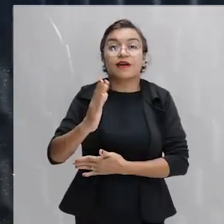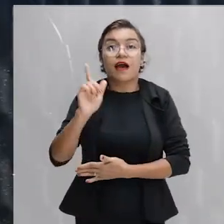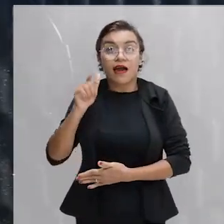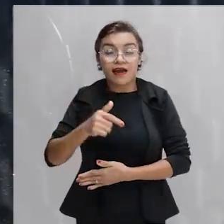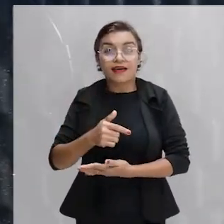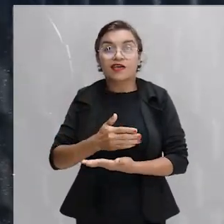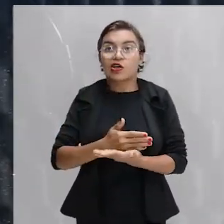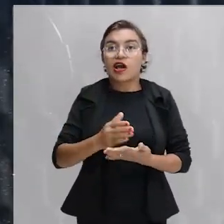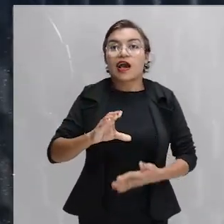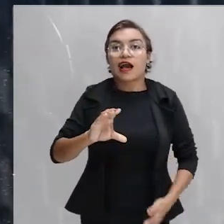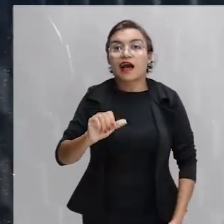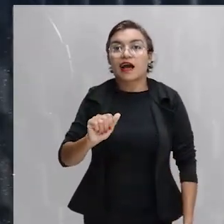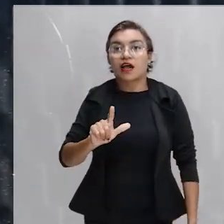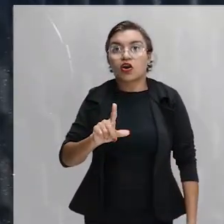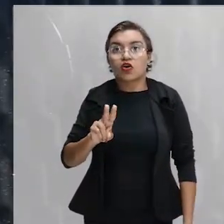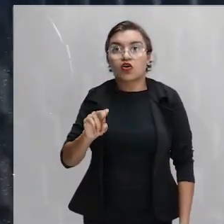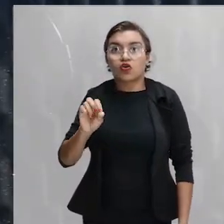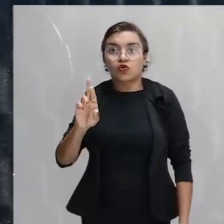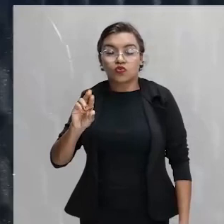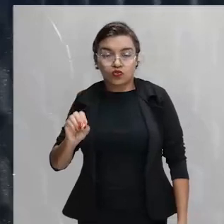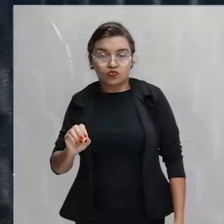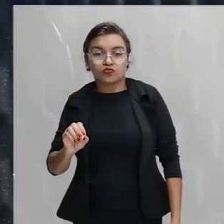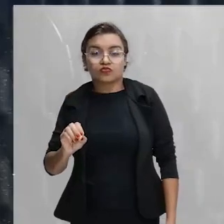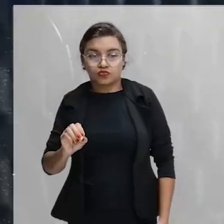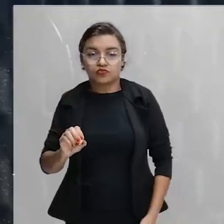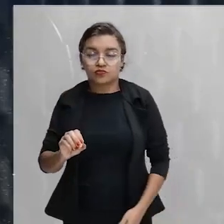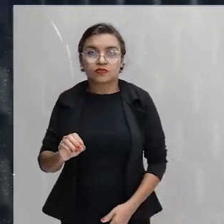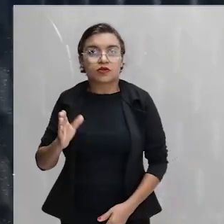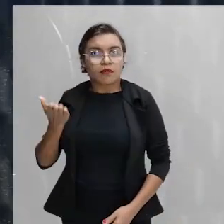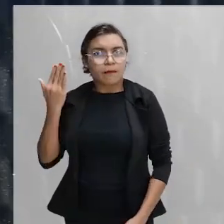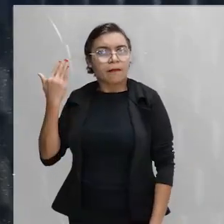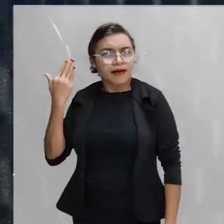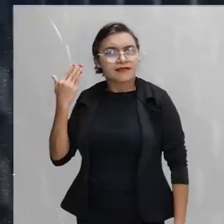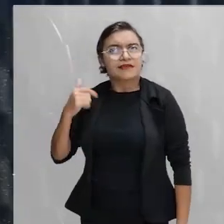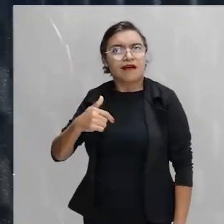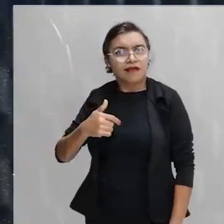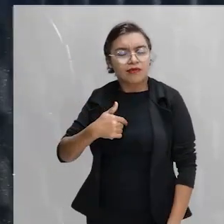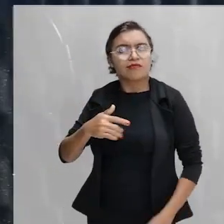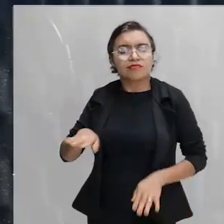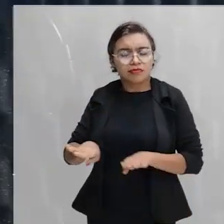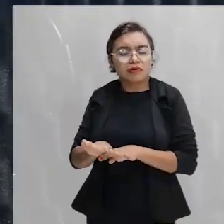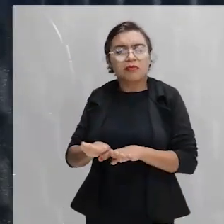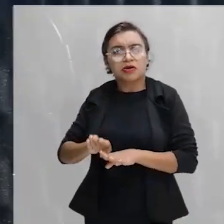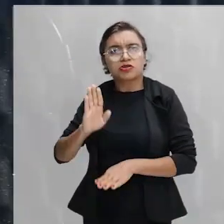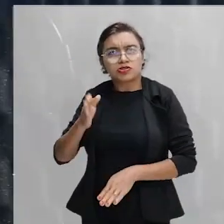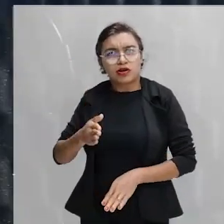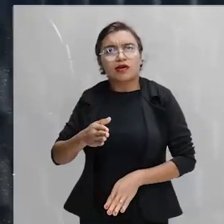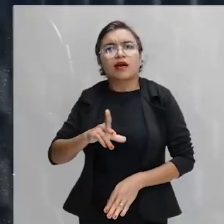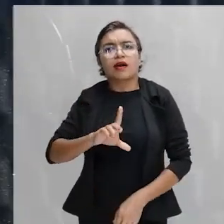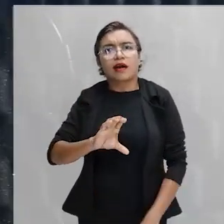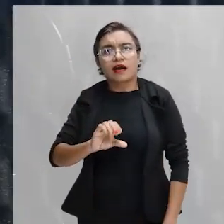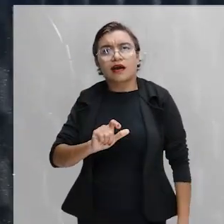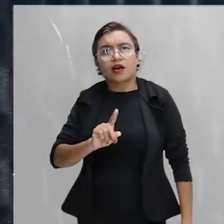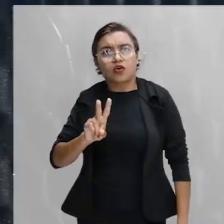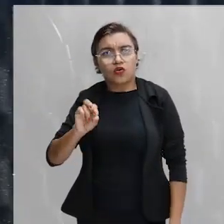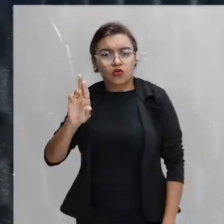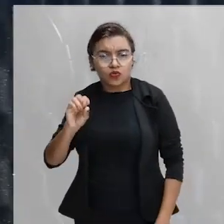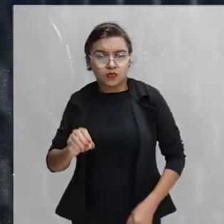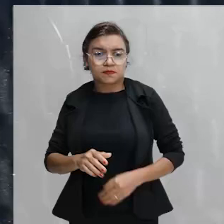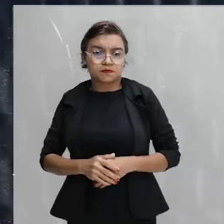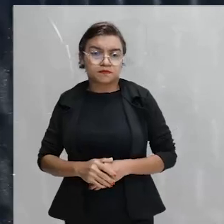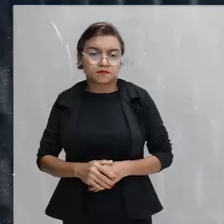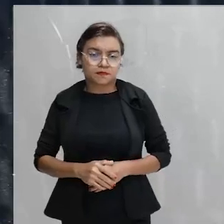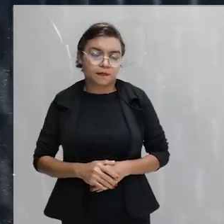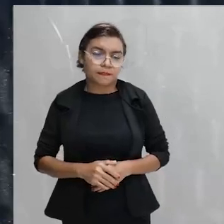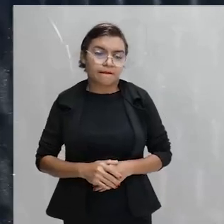né? Que bom. Todos nós passamos por isso. Eu também fui caloura quando eu entrei na universidade. Então, aqui, ó,